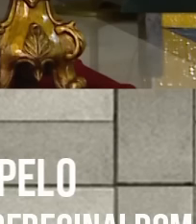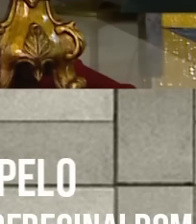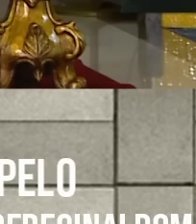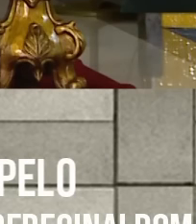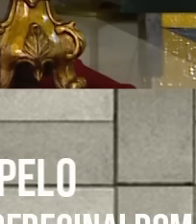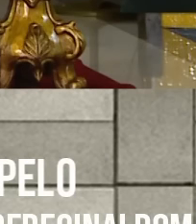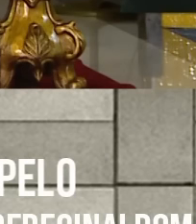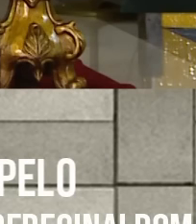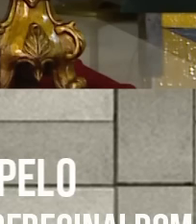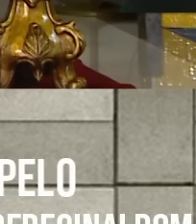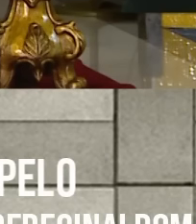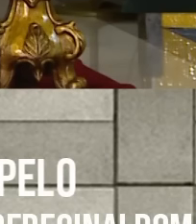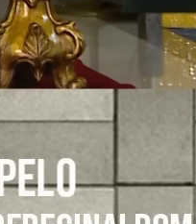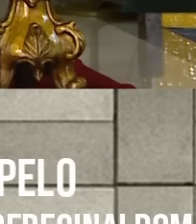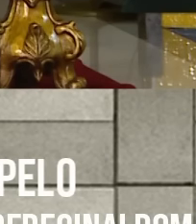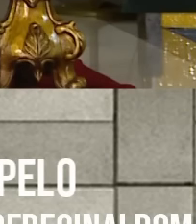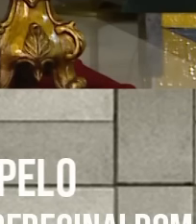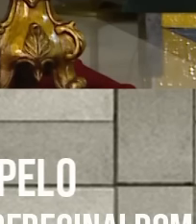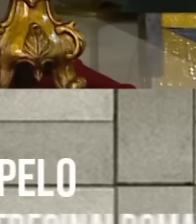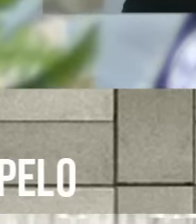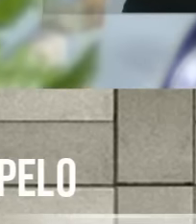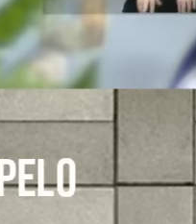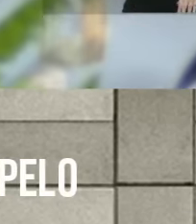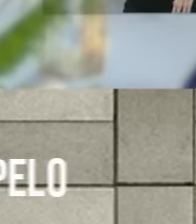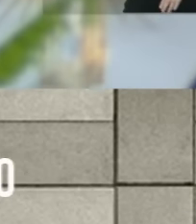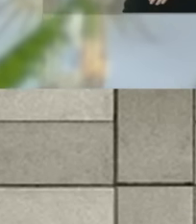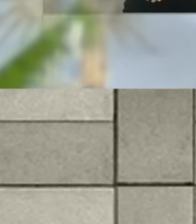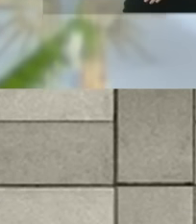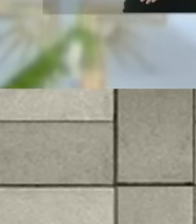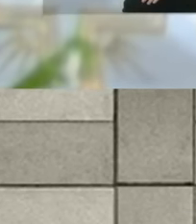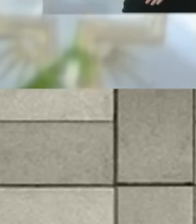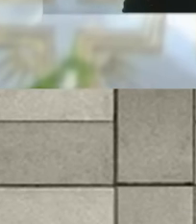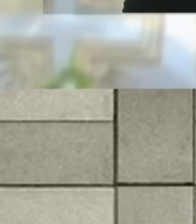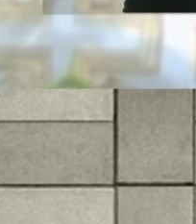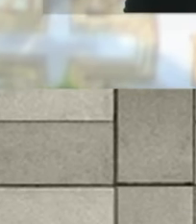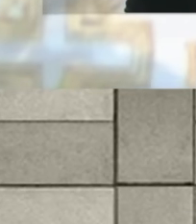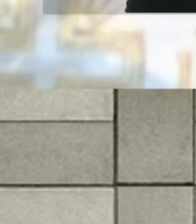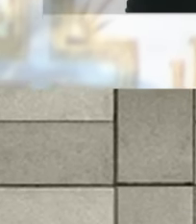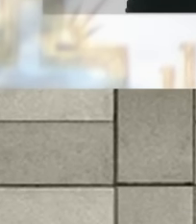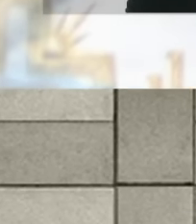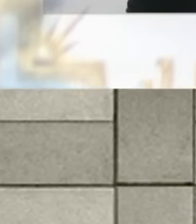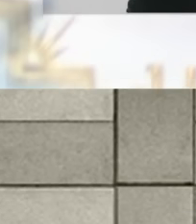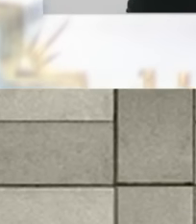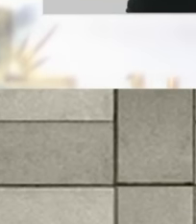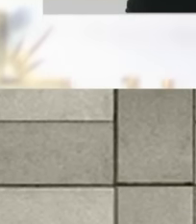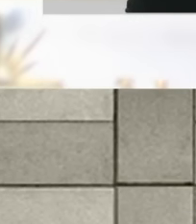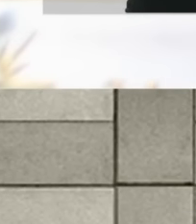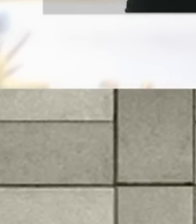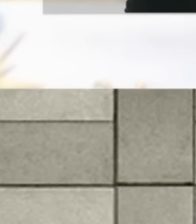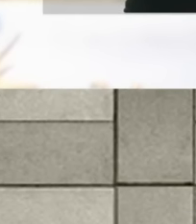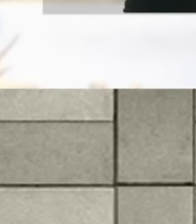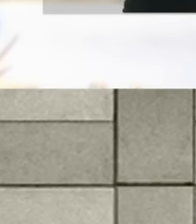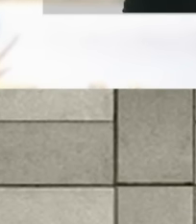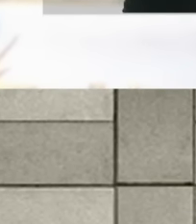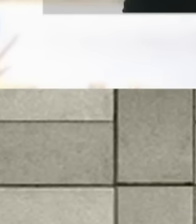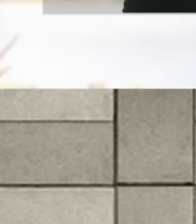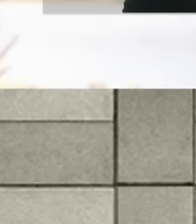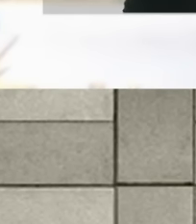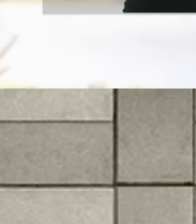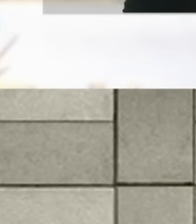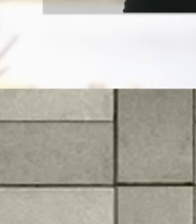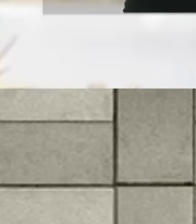seja aceito por Deus Pai Todo-Poderoso. Receba o Senhor por tuas mãos este sacrifício, para a